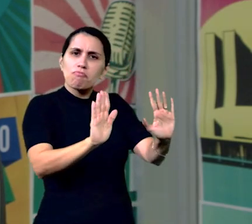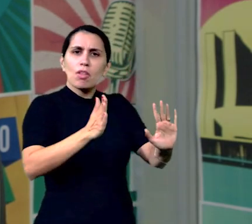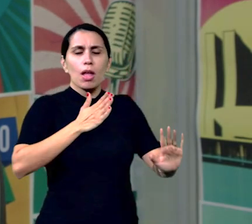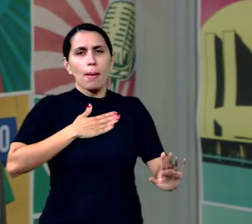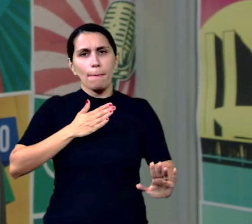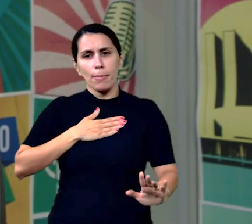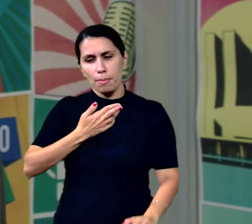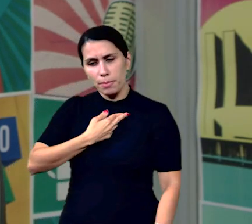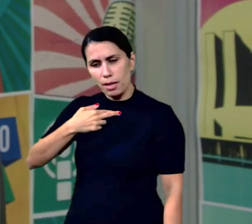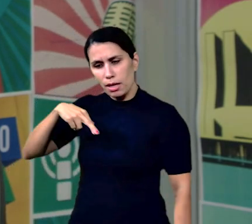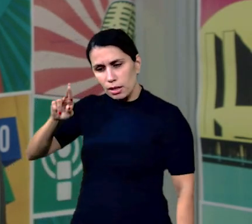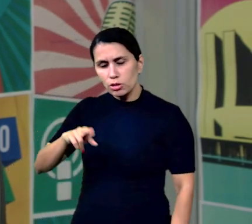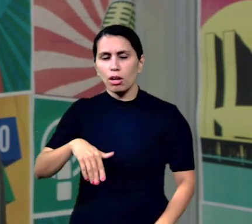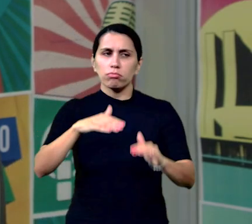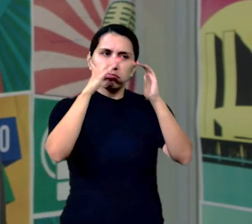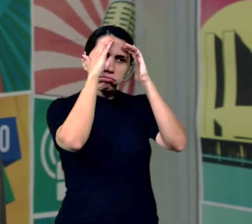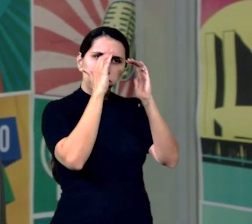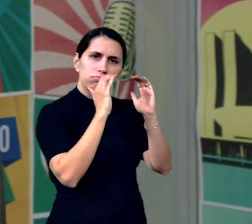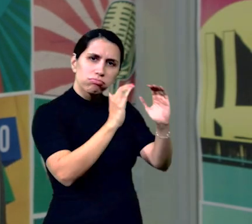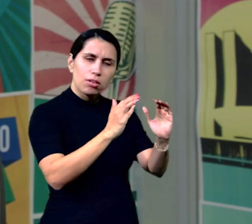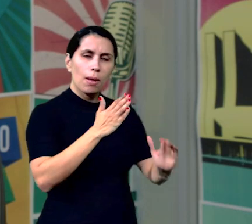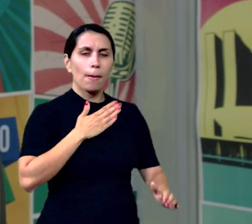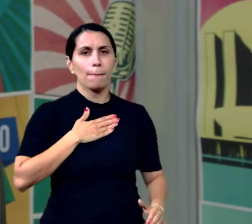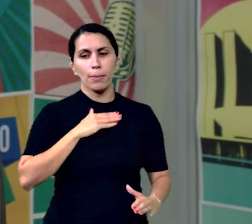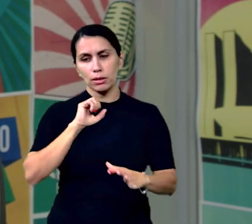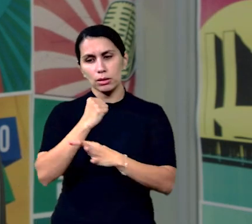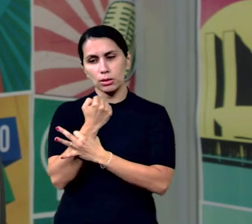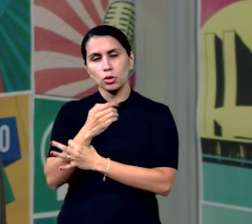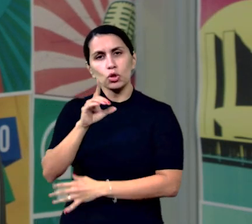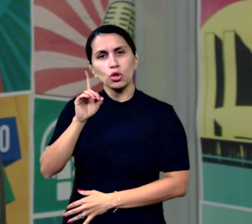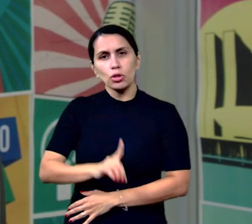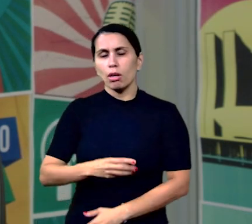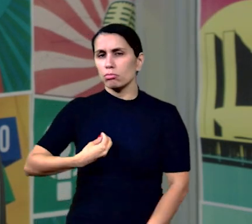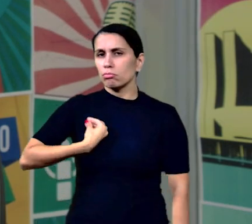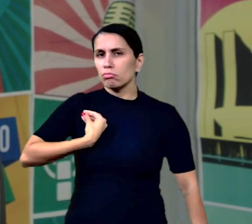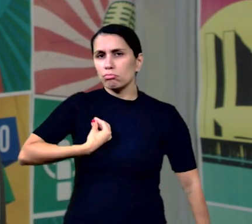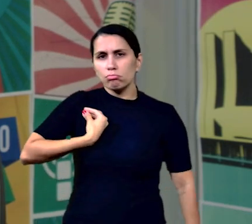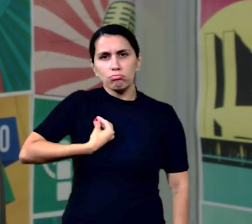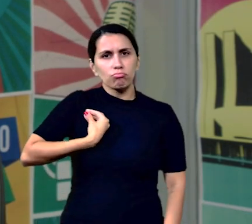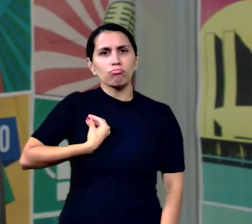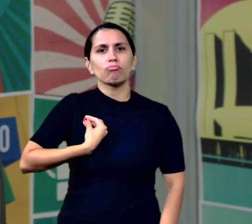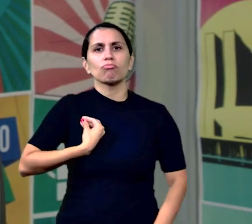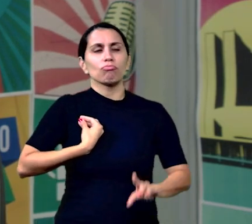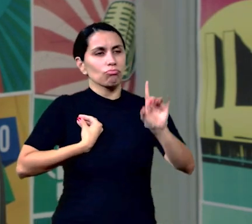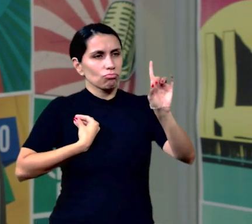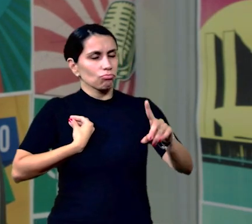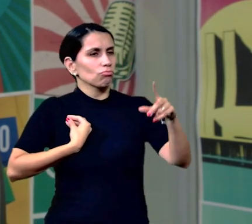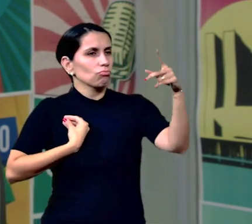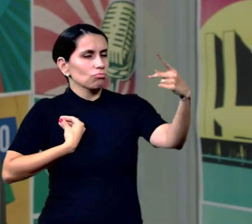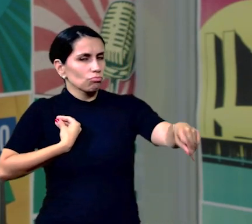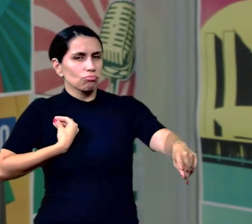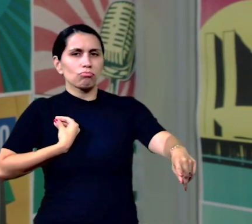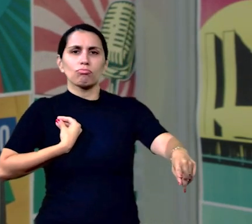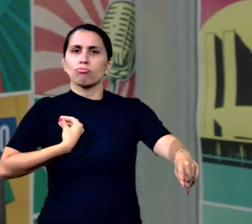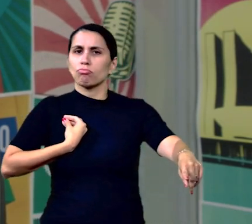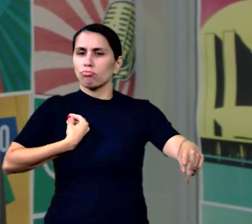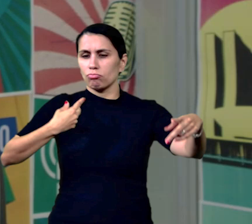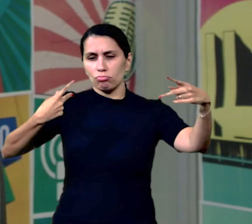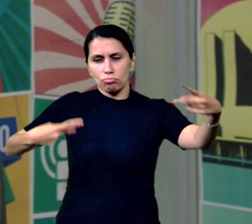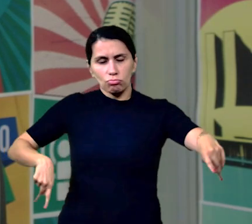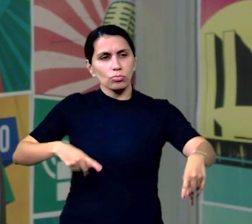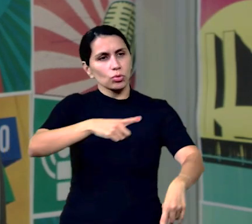não, seguindo a minha vida, garantindo o meu direito, né, de existir plenamente, garantindo o direito que esses povos e